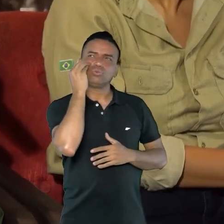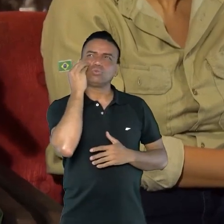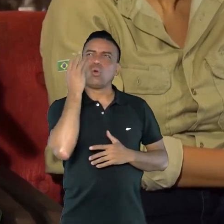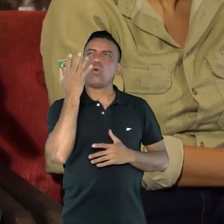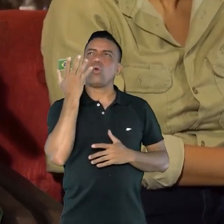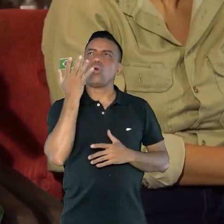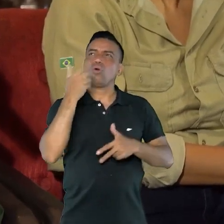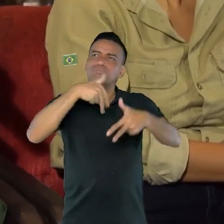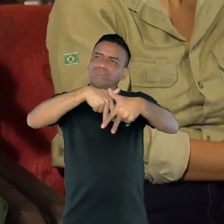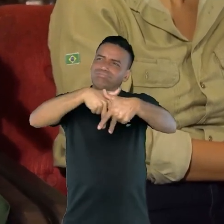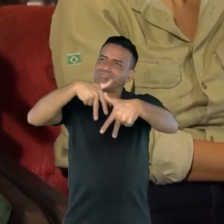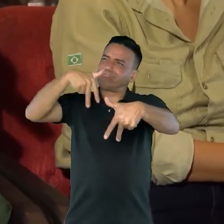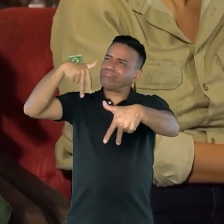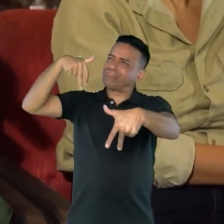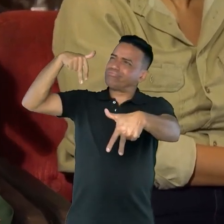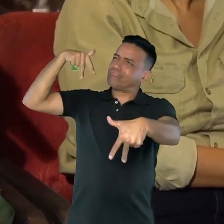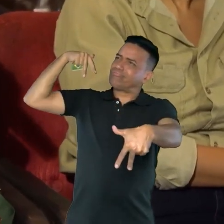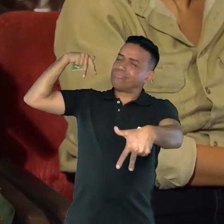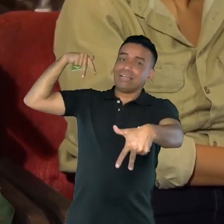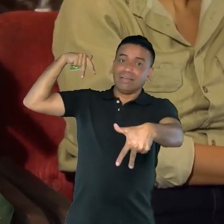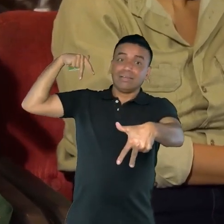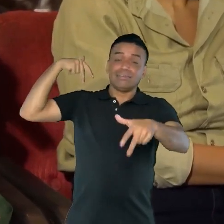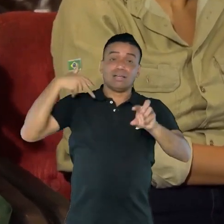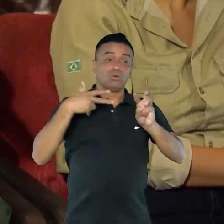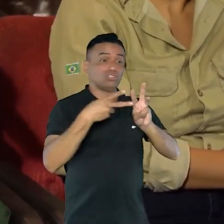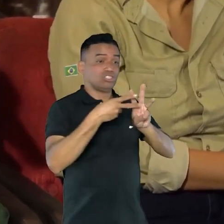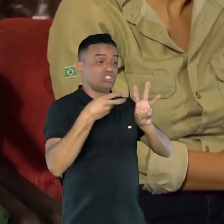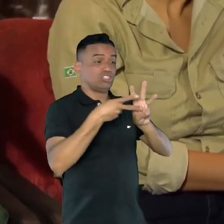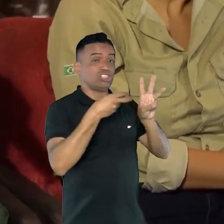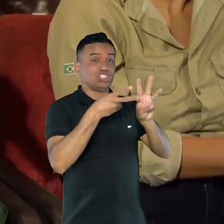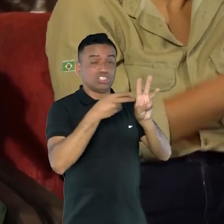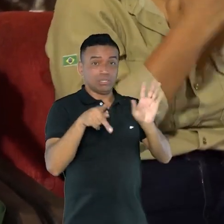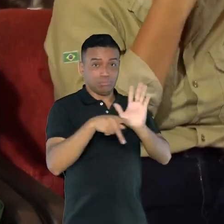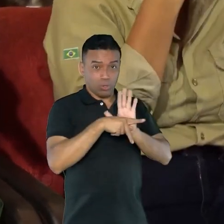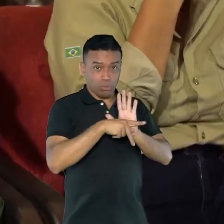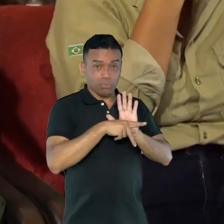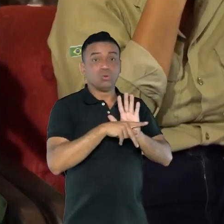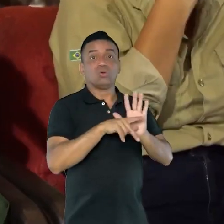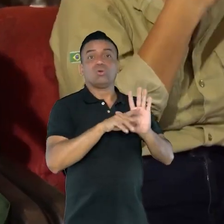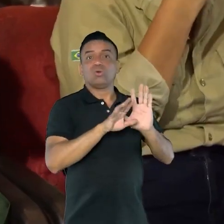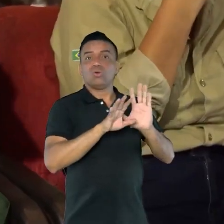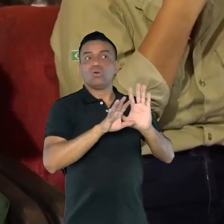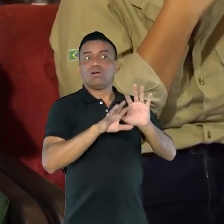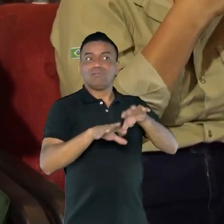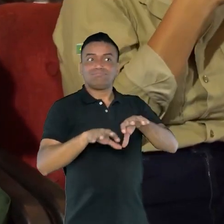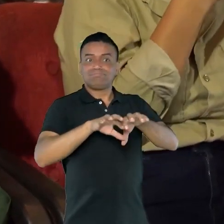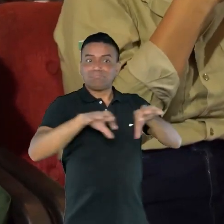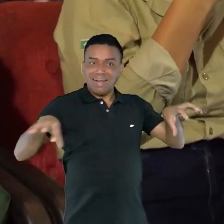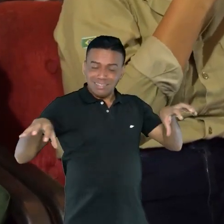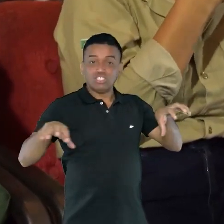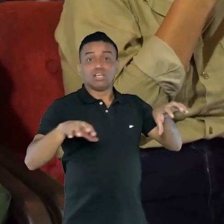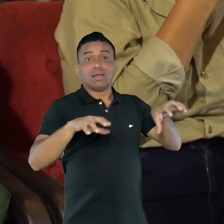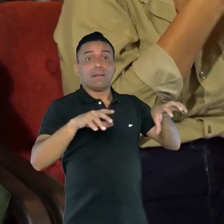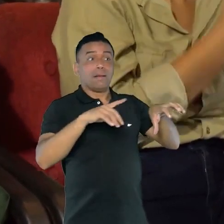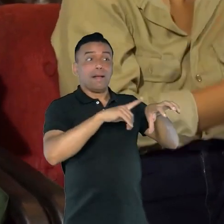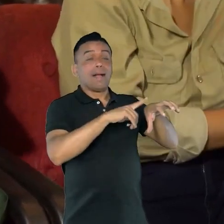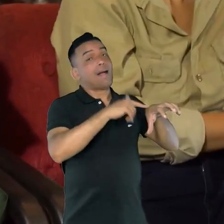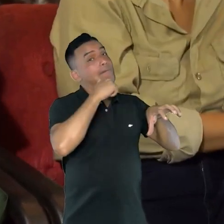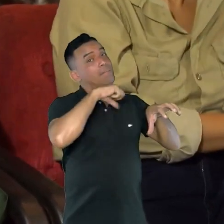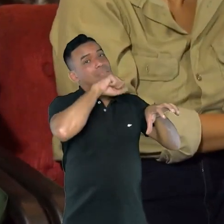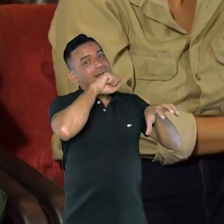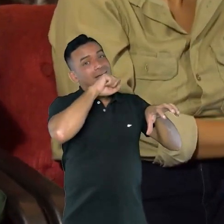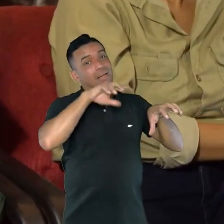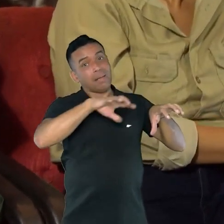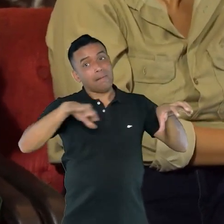árvore genealógica, que é indígena da parte da família da minha mãe, e realmente não foi possível. A gente não